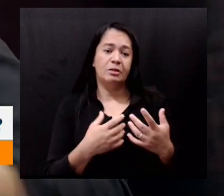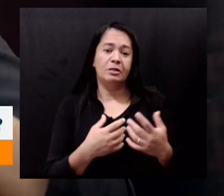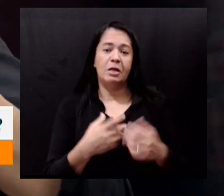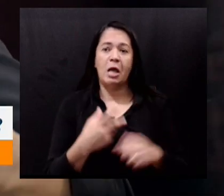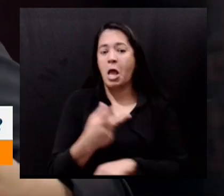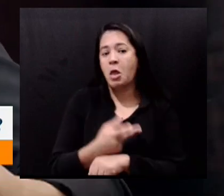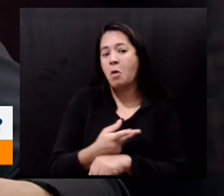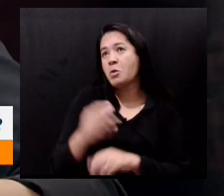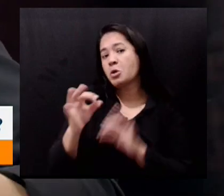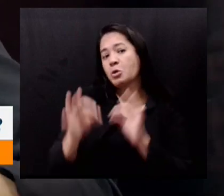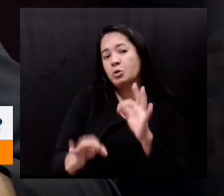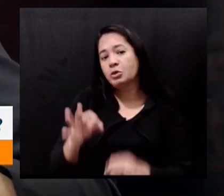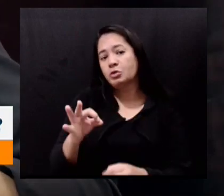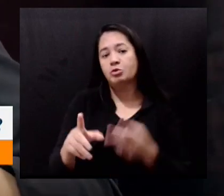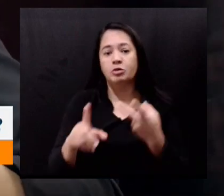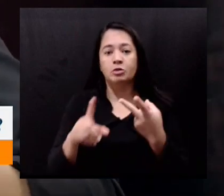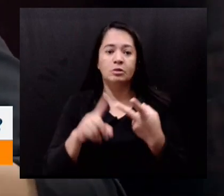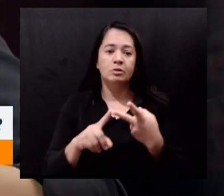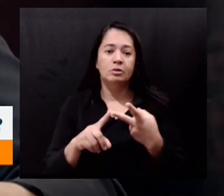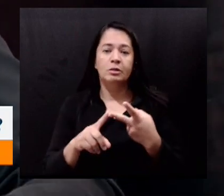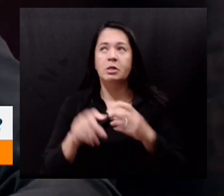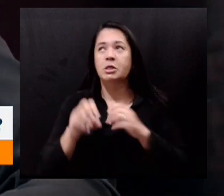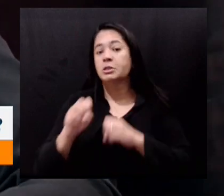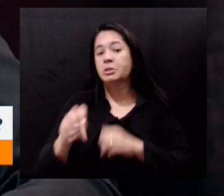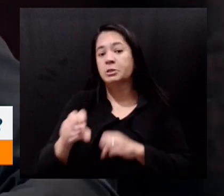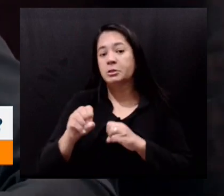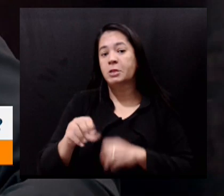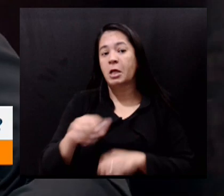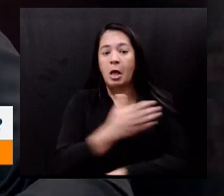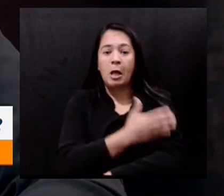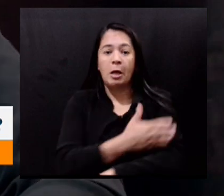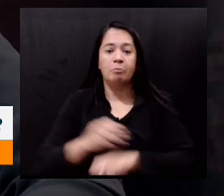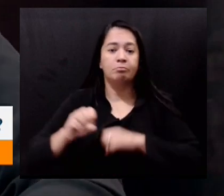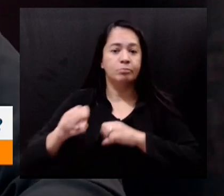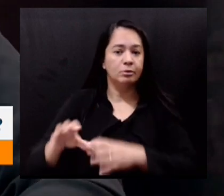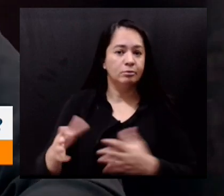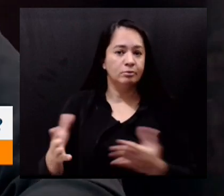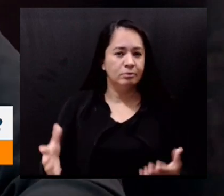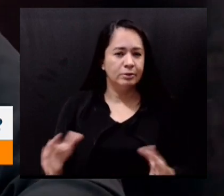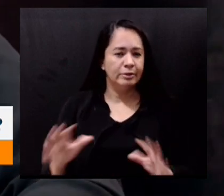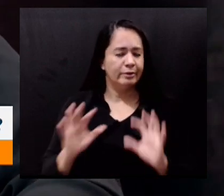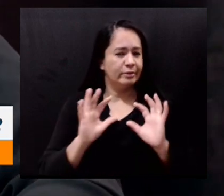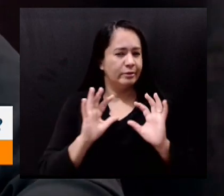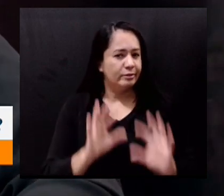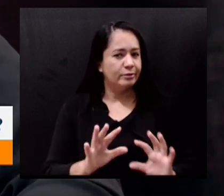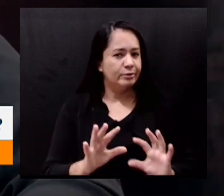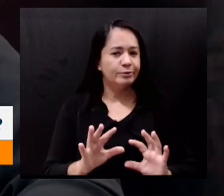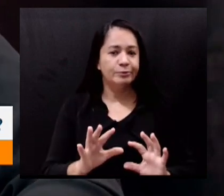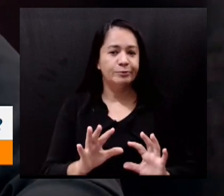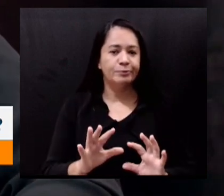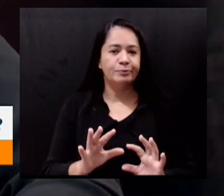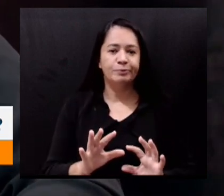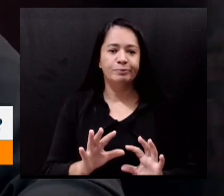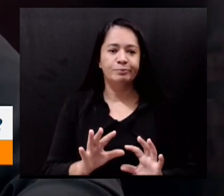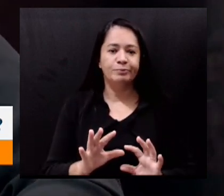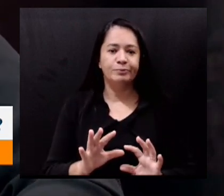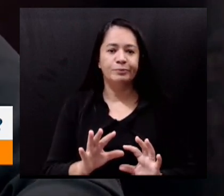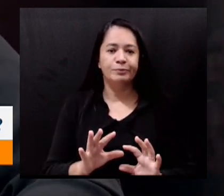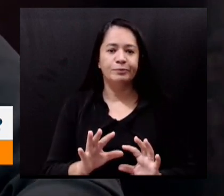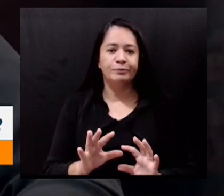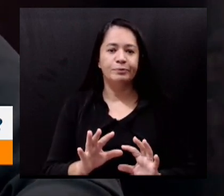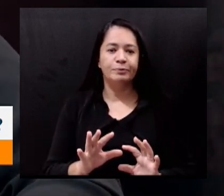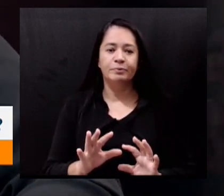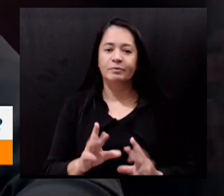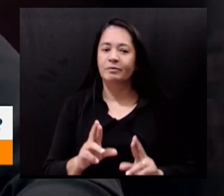buscou ensinar, educar, e isso definitivamente não é real,